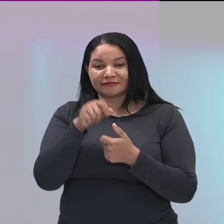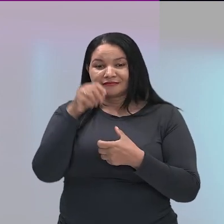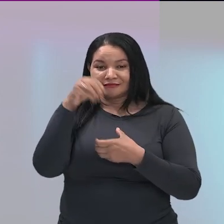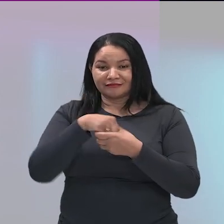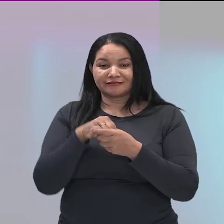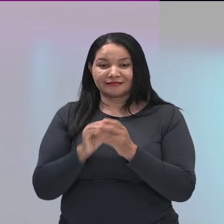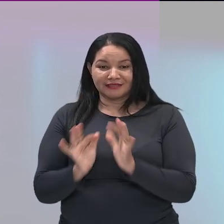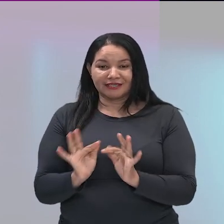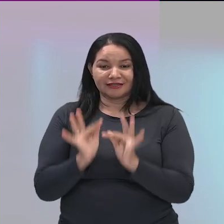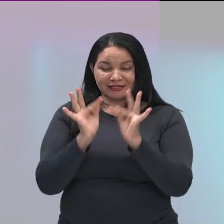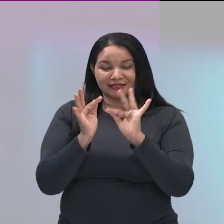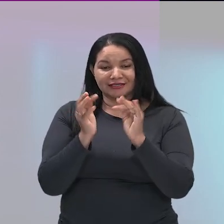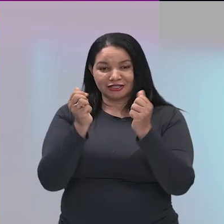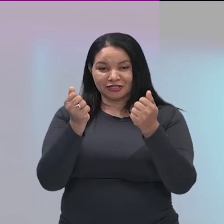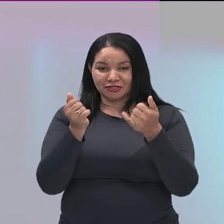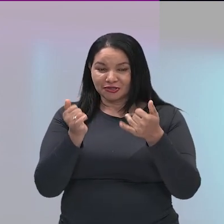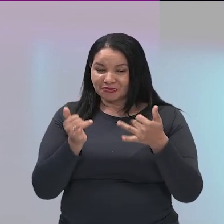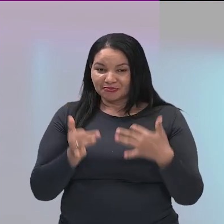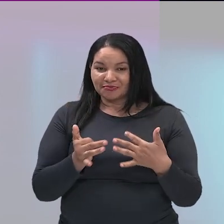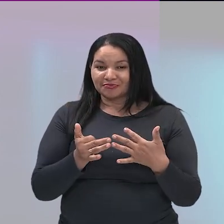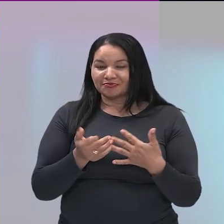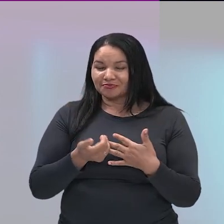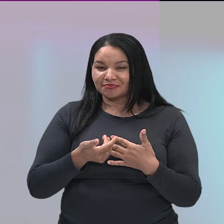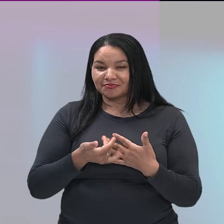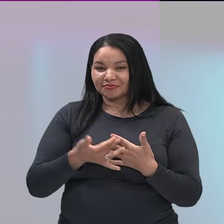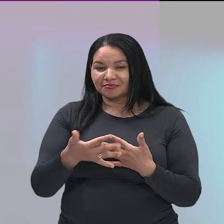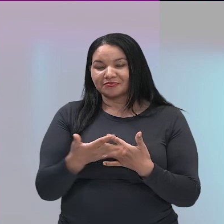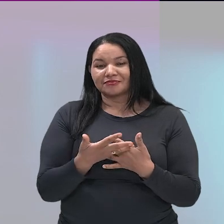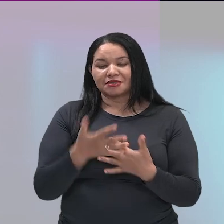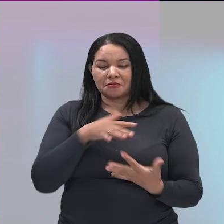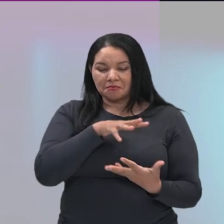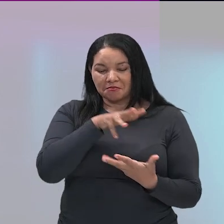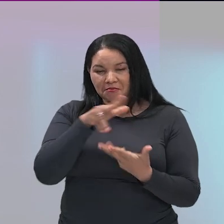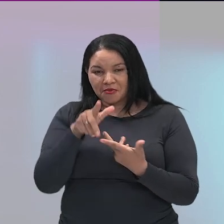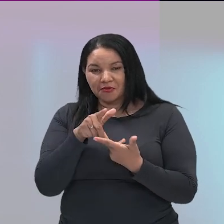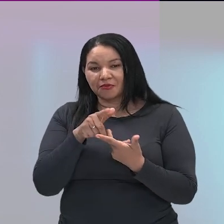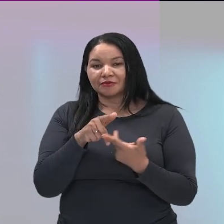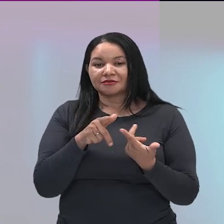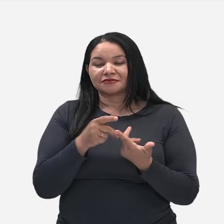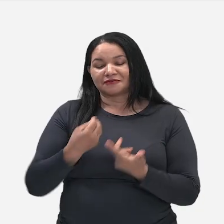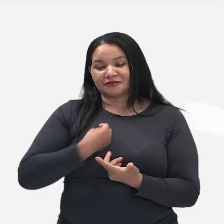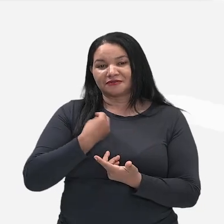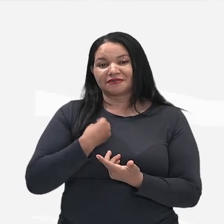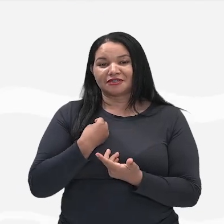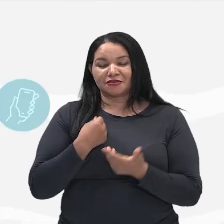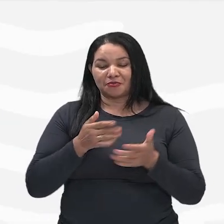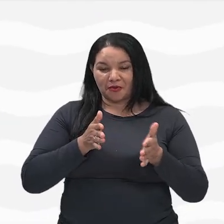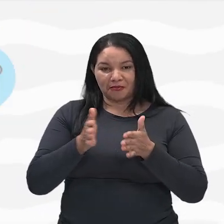que nós falamos tantos aqui, e que está aí o mundo contemporâneo vivendo esse momento.